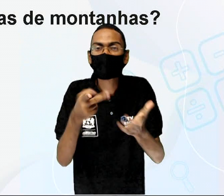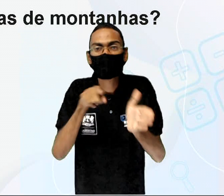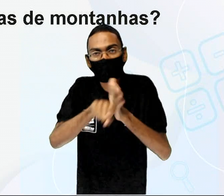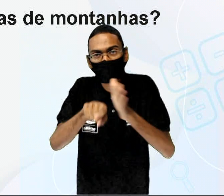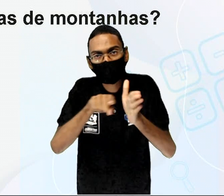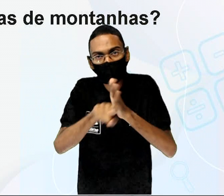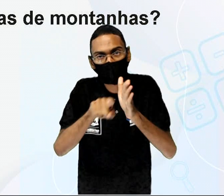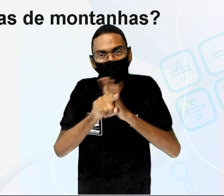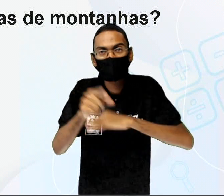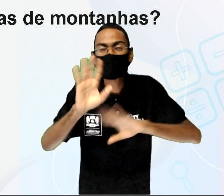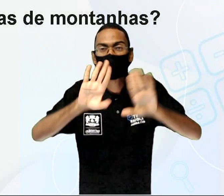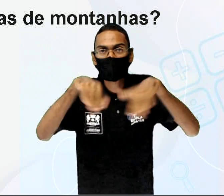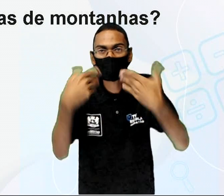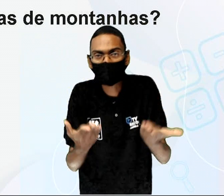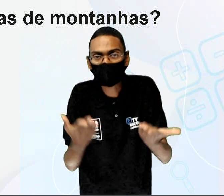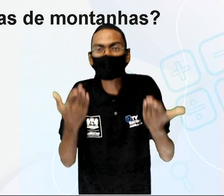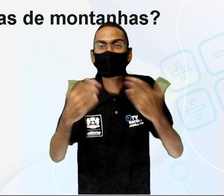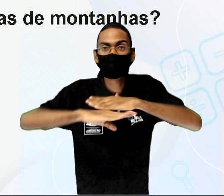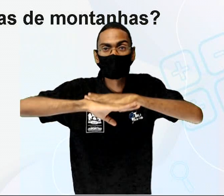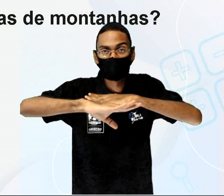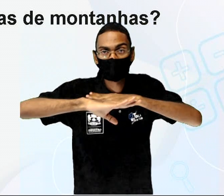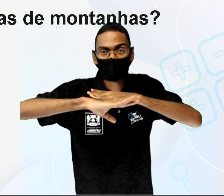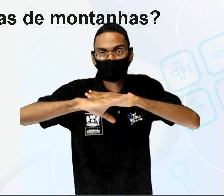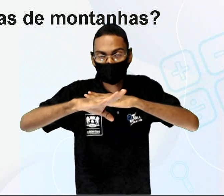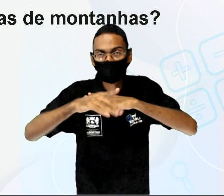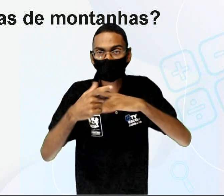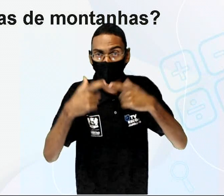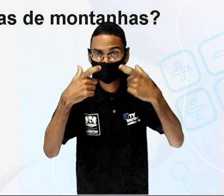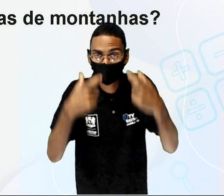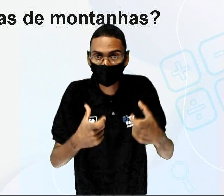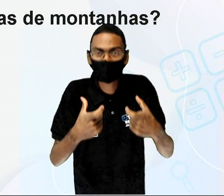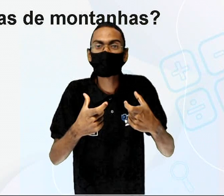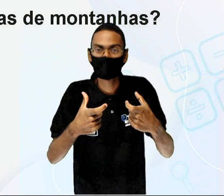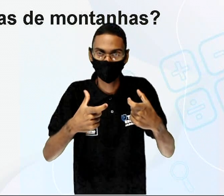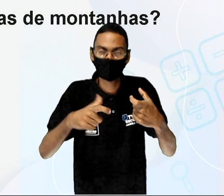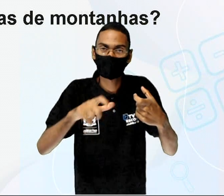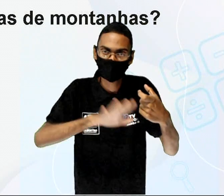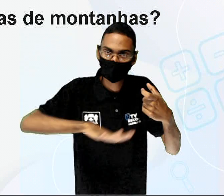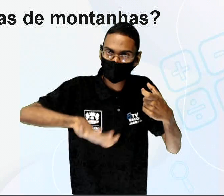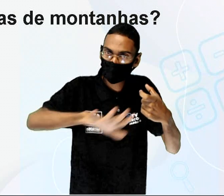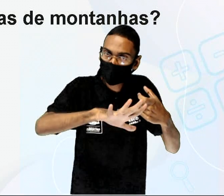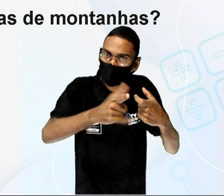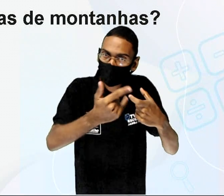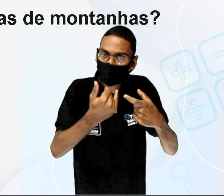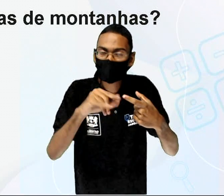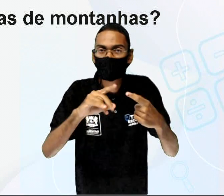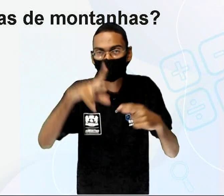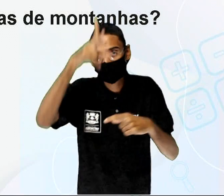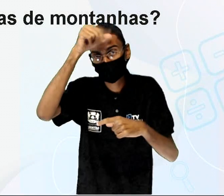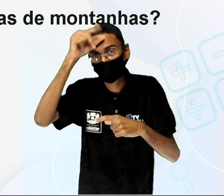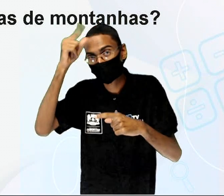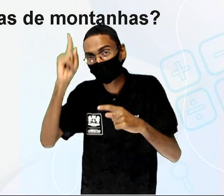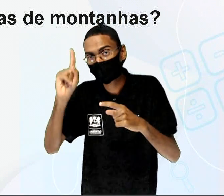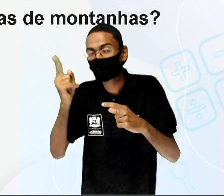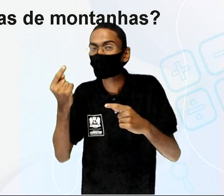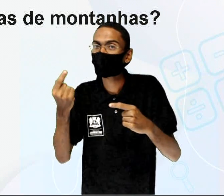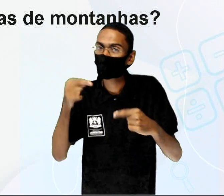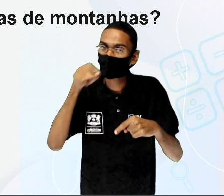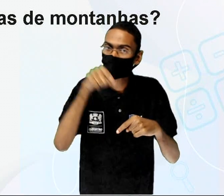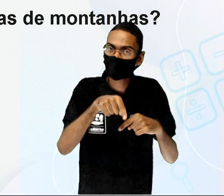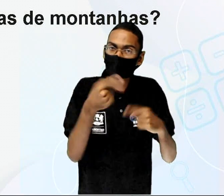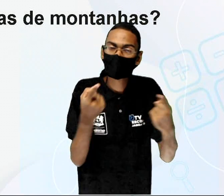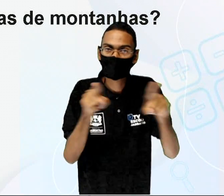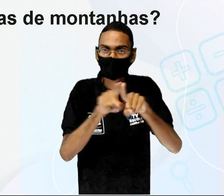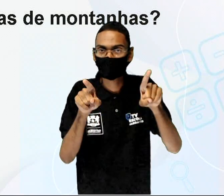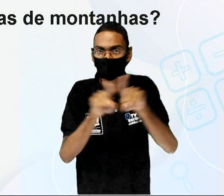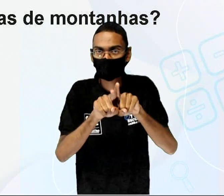pesquise qual é o relevo desse território que o município está localizado e por que no Brasil não tem grandes cadeias